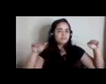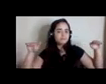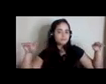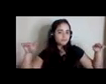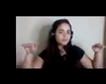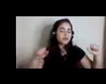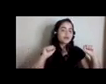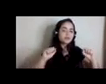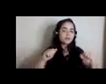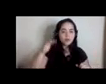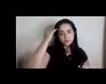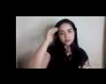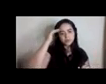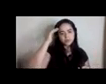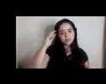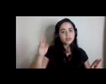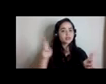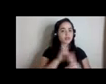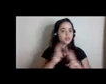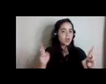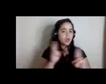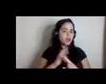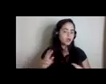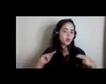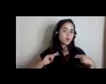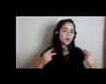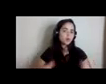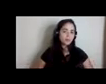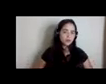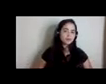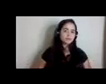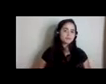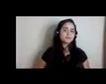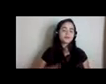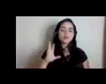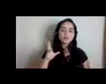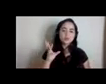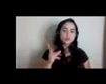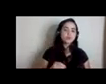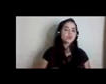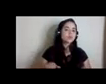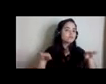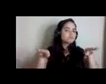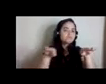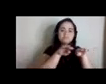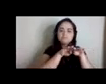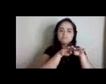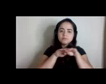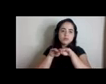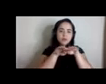que a gente pode conceber nas relações humanas. Ou seja, todos somos